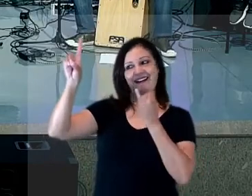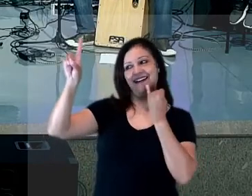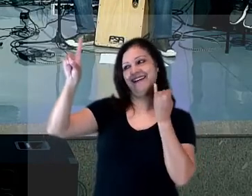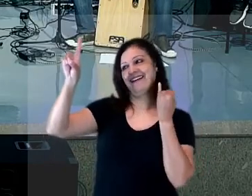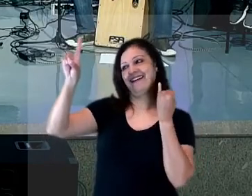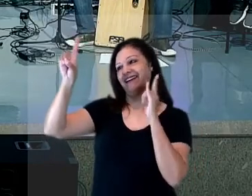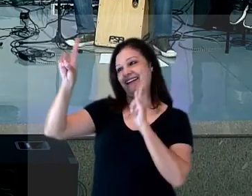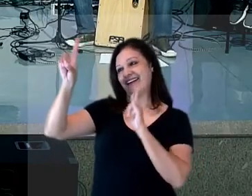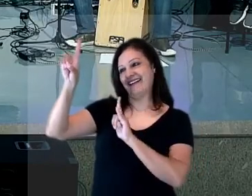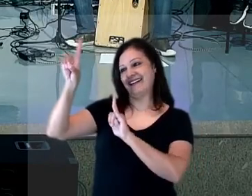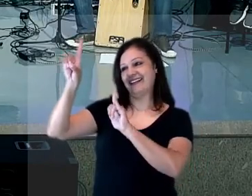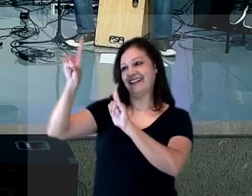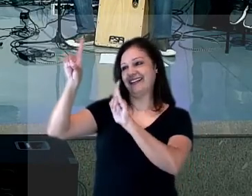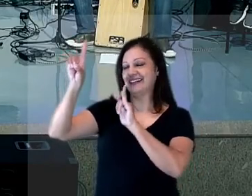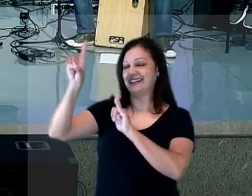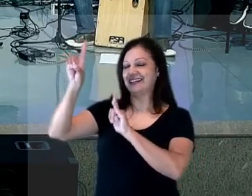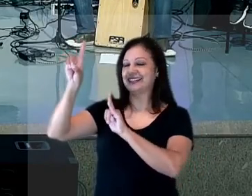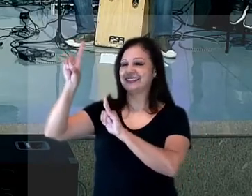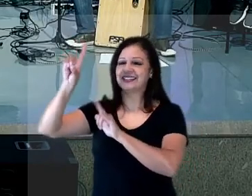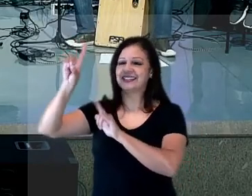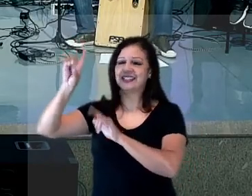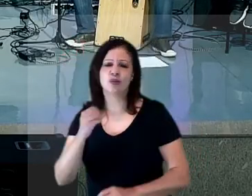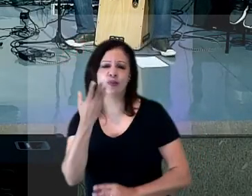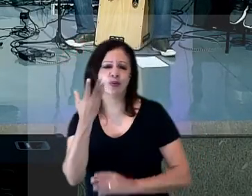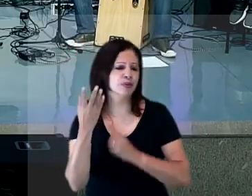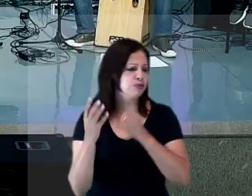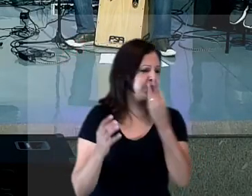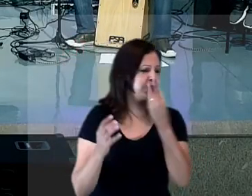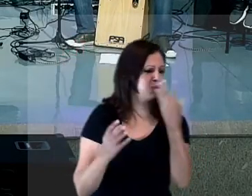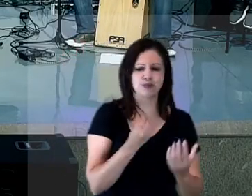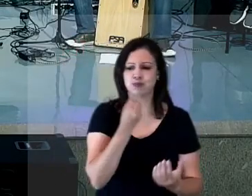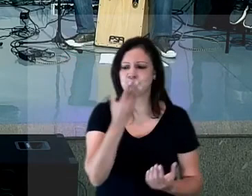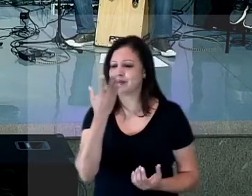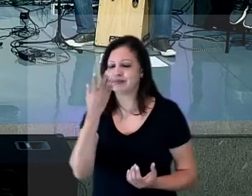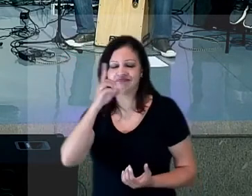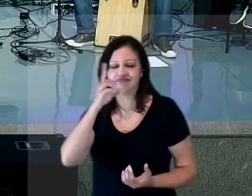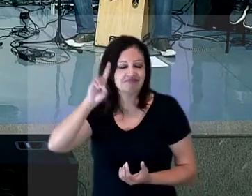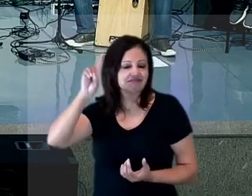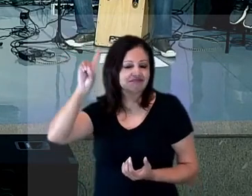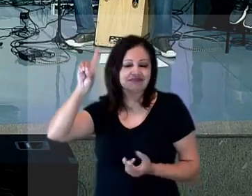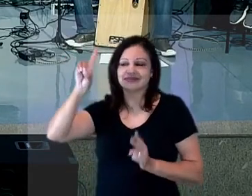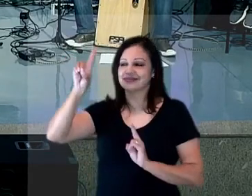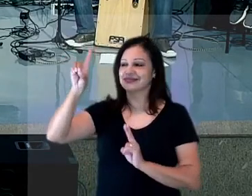Haja o que houver, sempre será